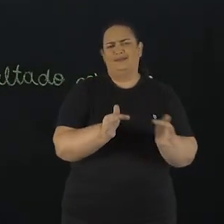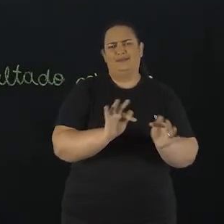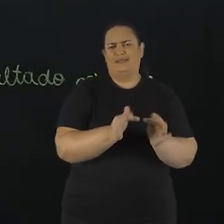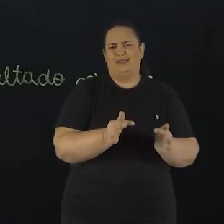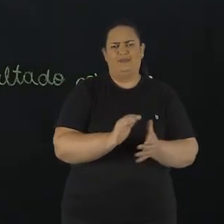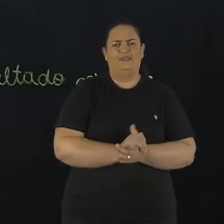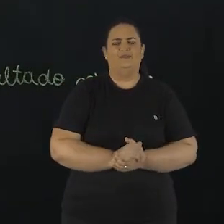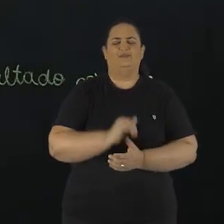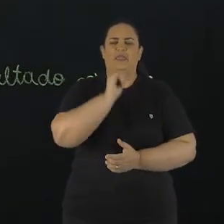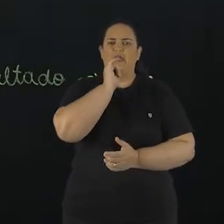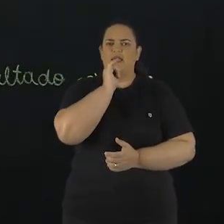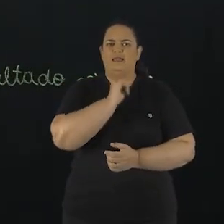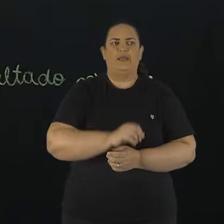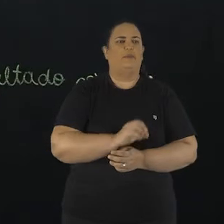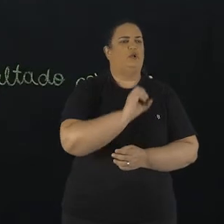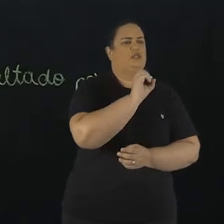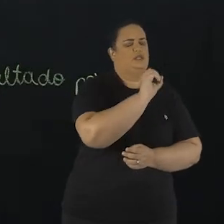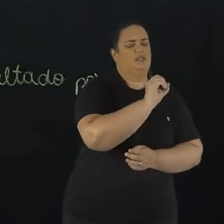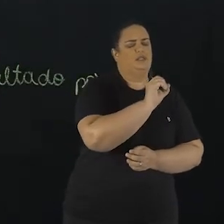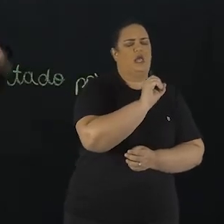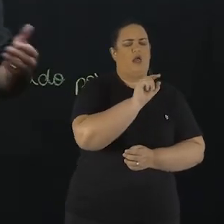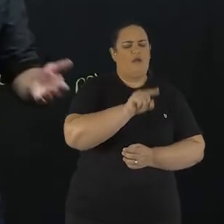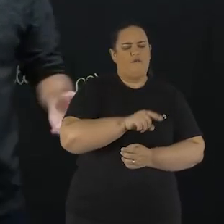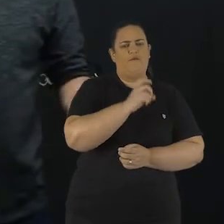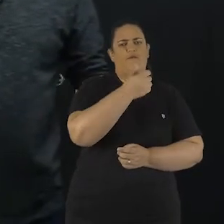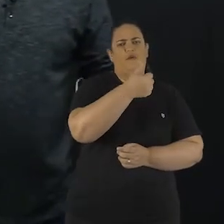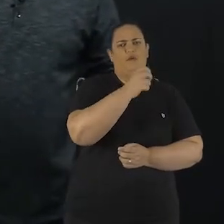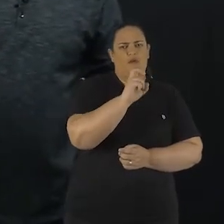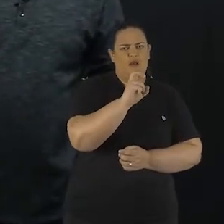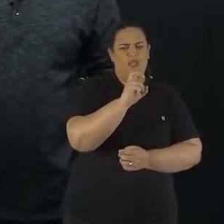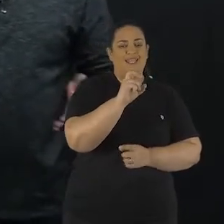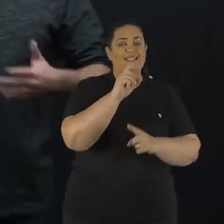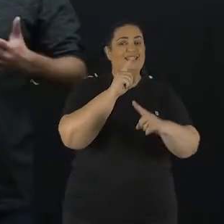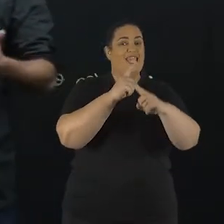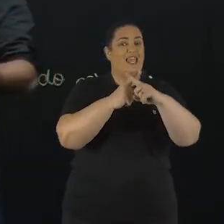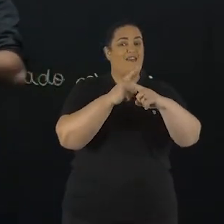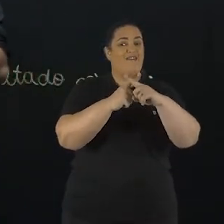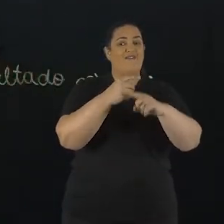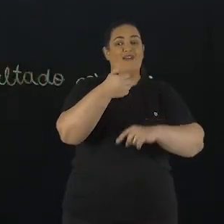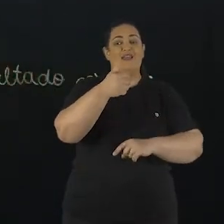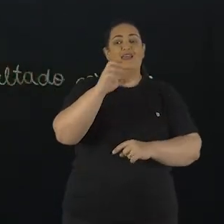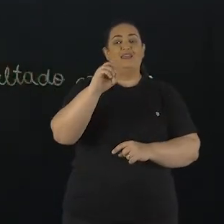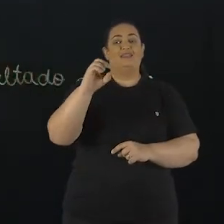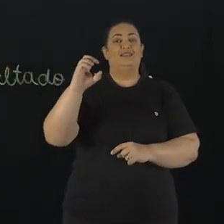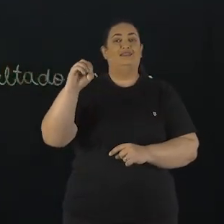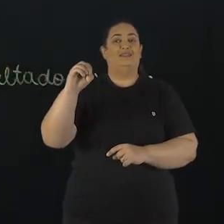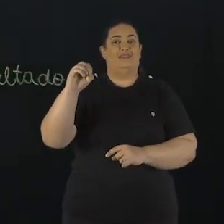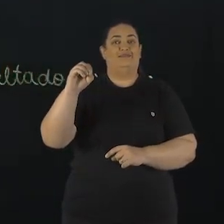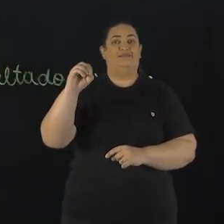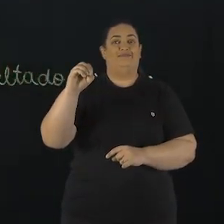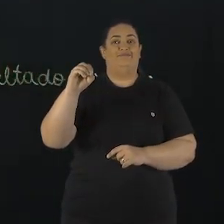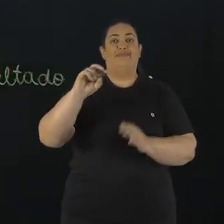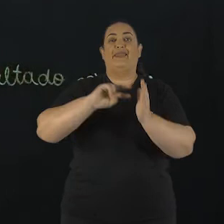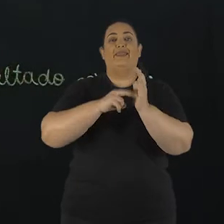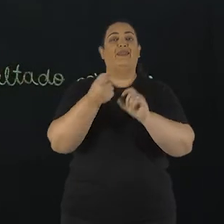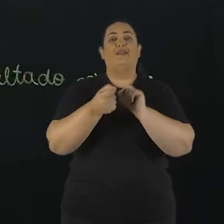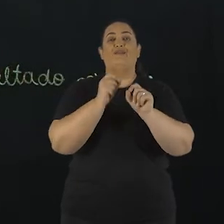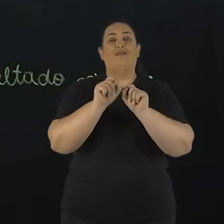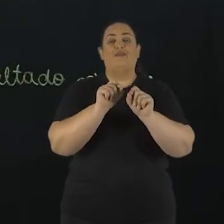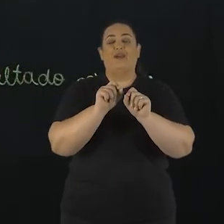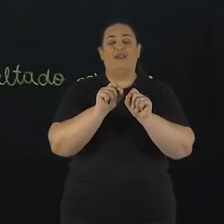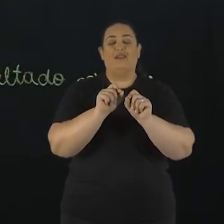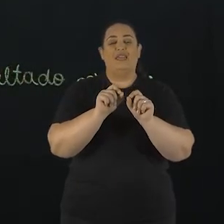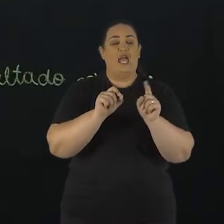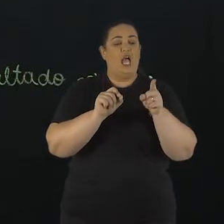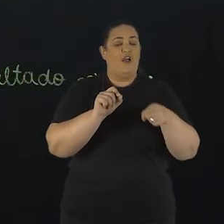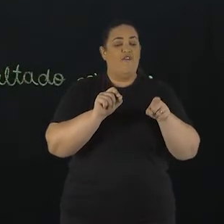Simples. Basta pegar esse número decimal e multiplicá-lo por 100. Ou, na verdade, a gente pega essa